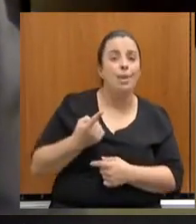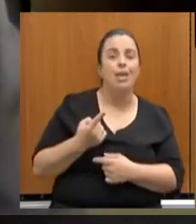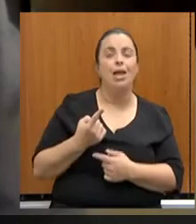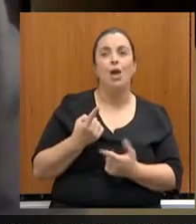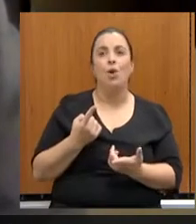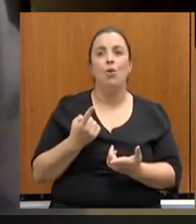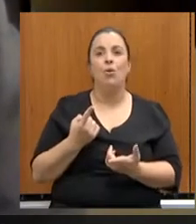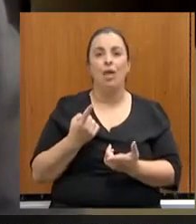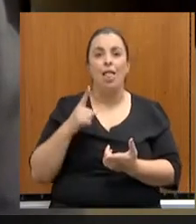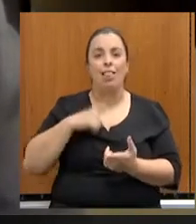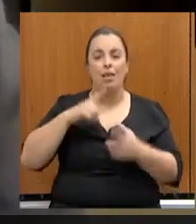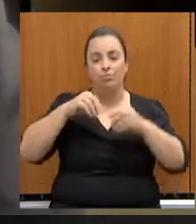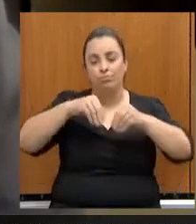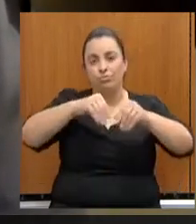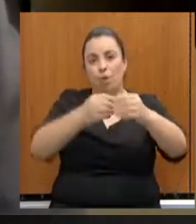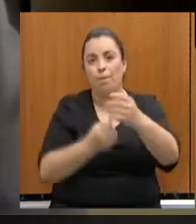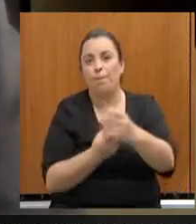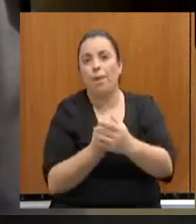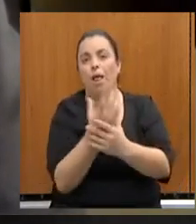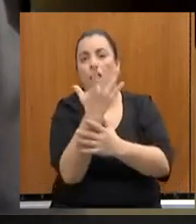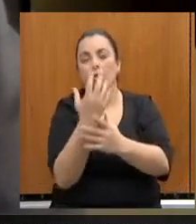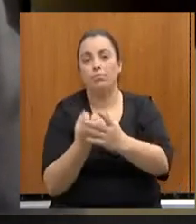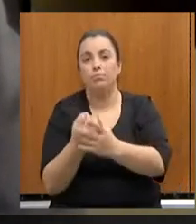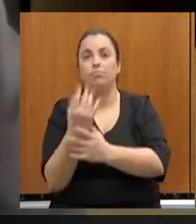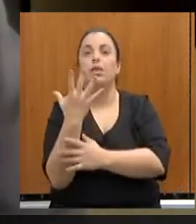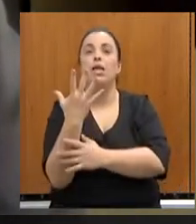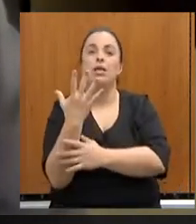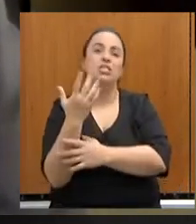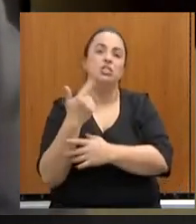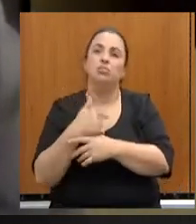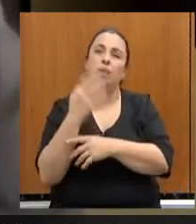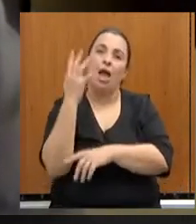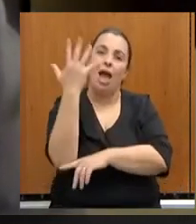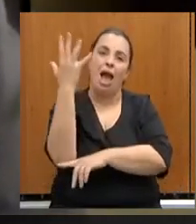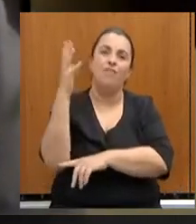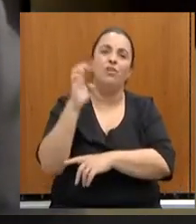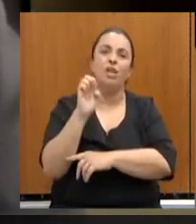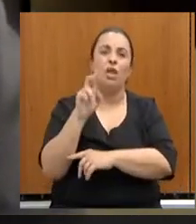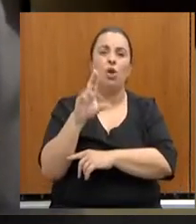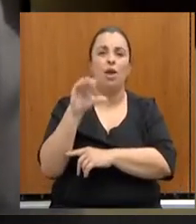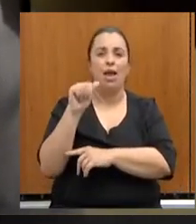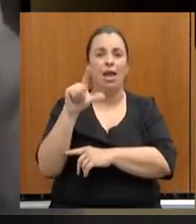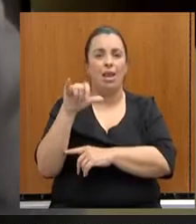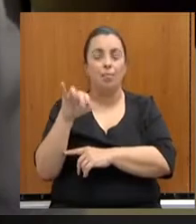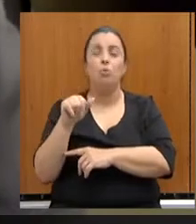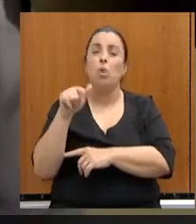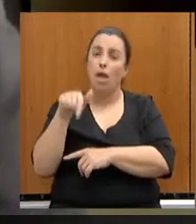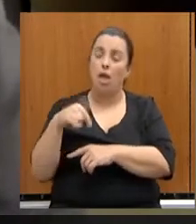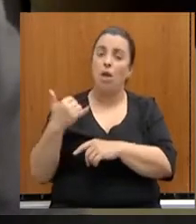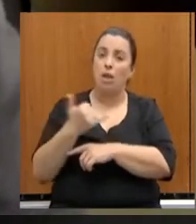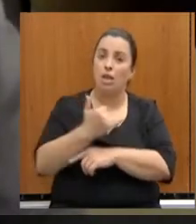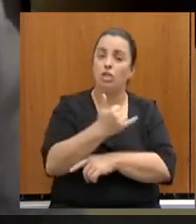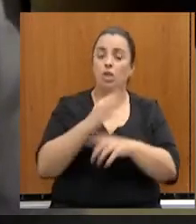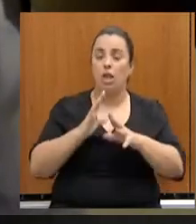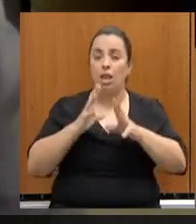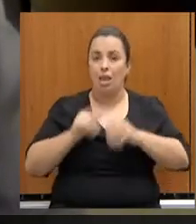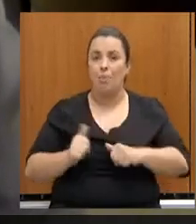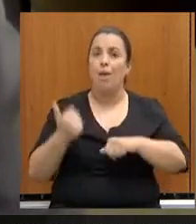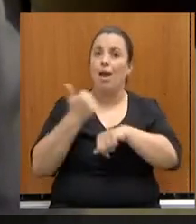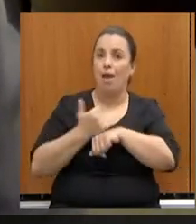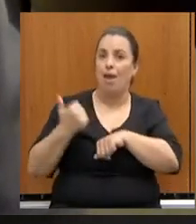De Pinus e eucalipto então também uma matriz energética importante limpa renovável biogar